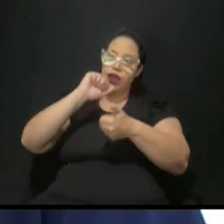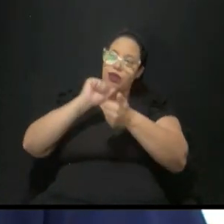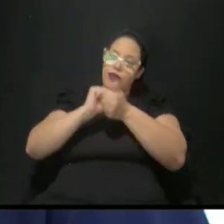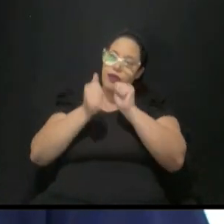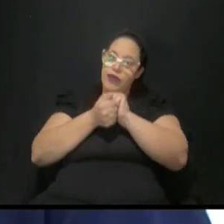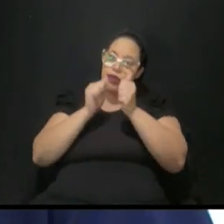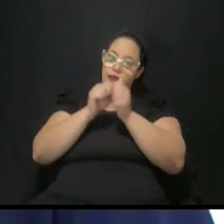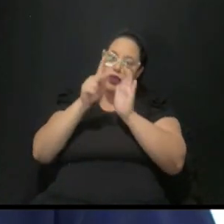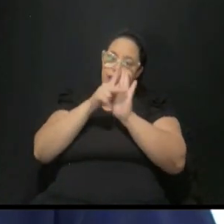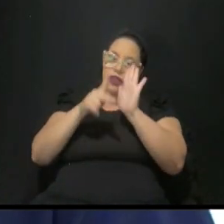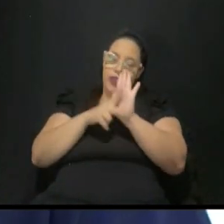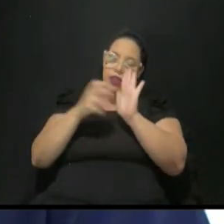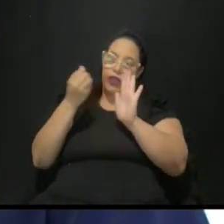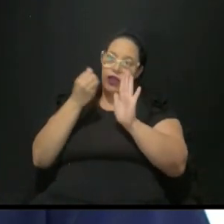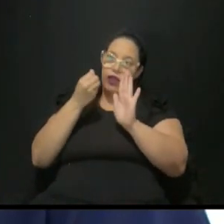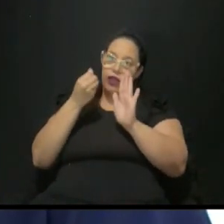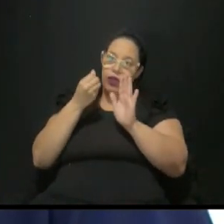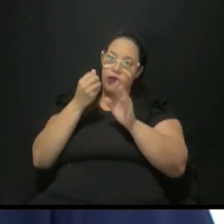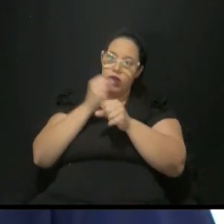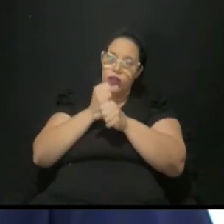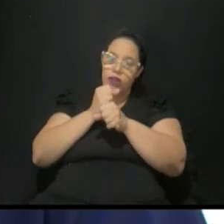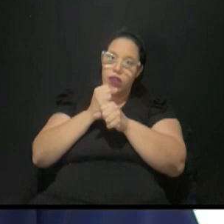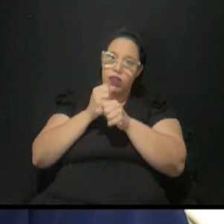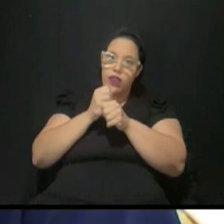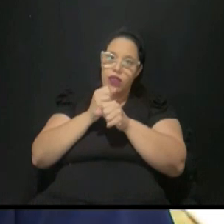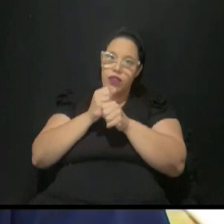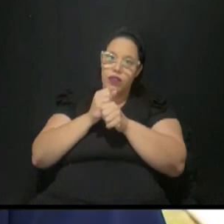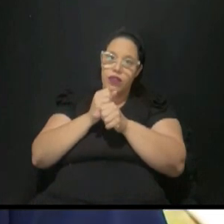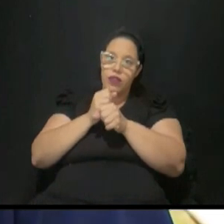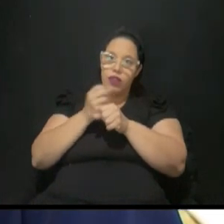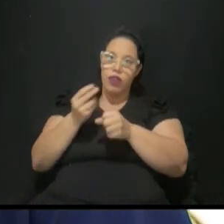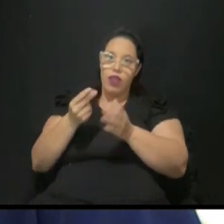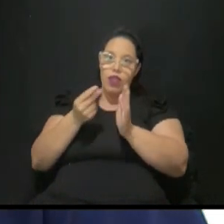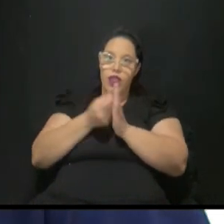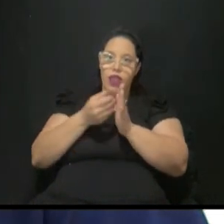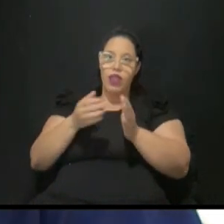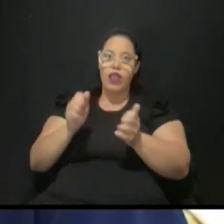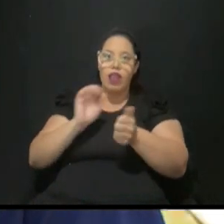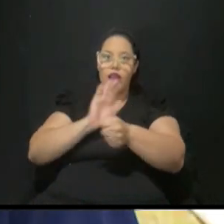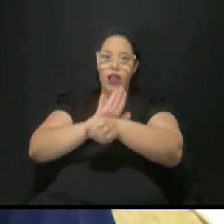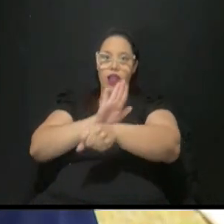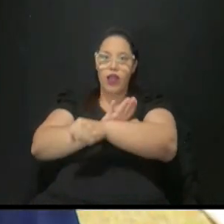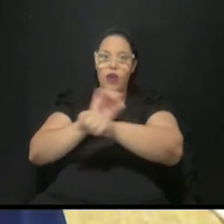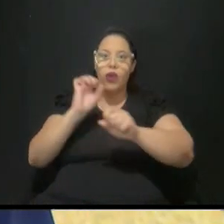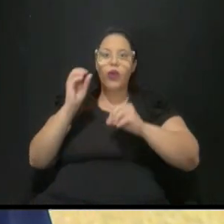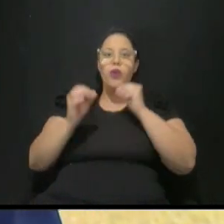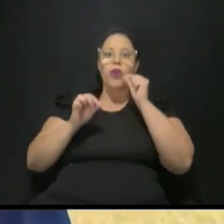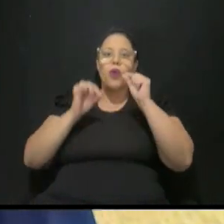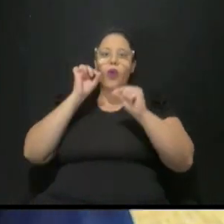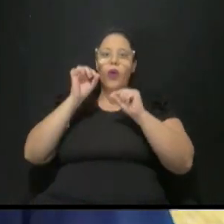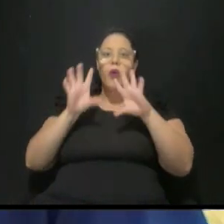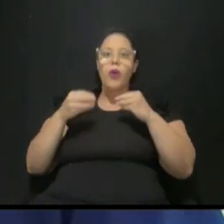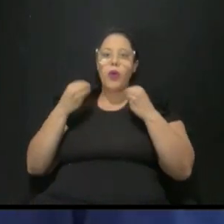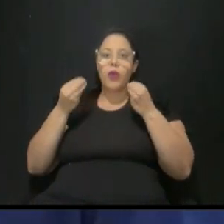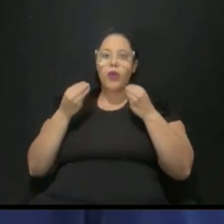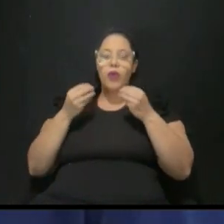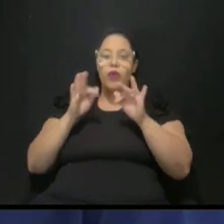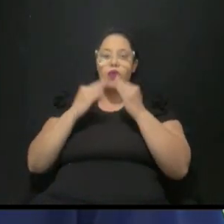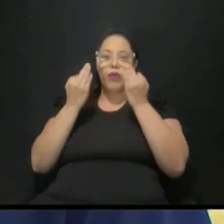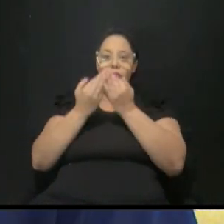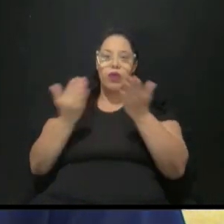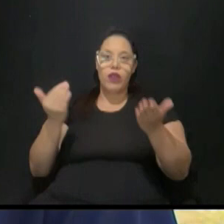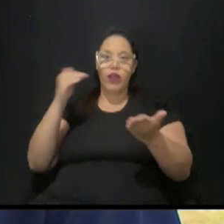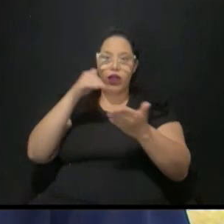de duração. Vocês têm ajuda de custo? Como que funciona para a família que quer entrar? A família que quer entrar, a princípio, tem que procurar